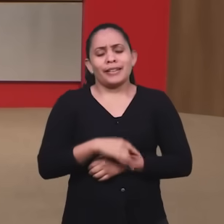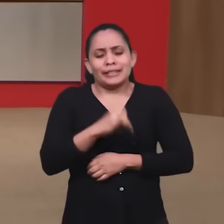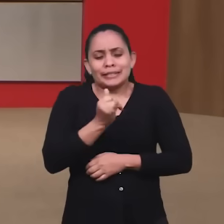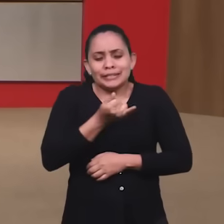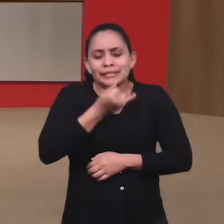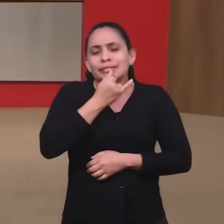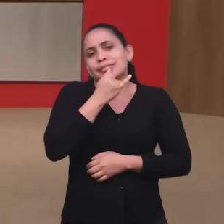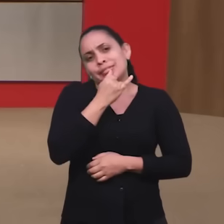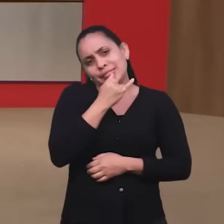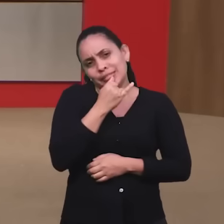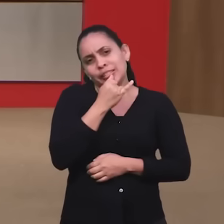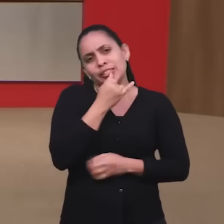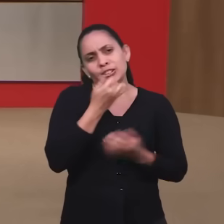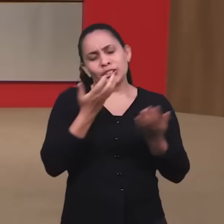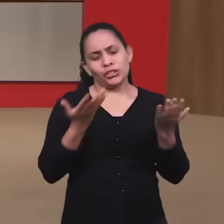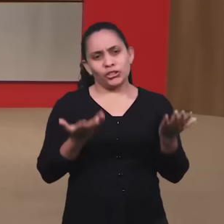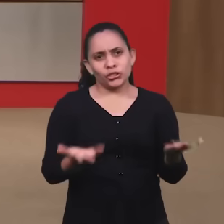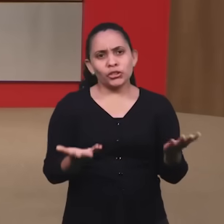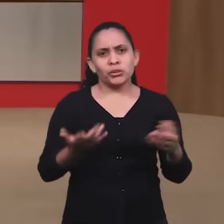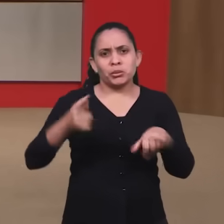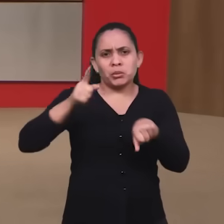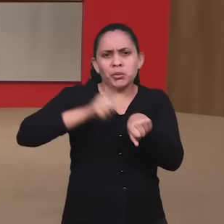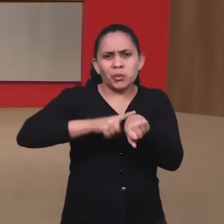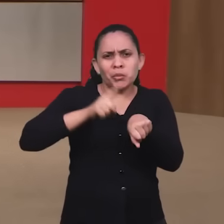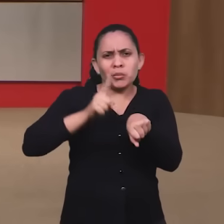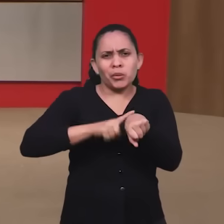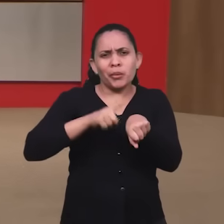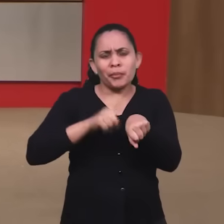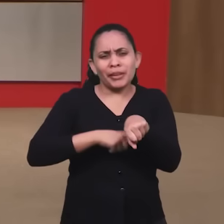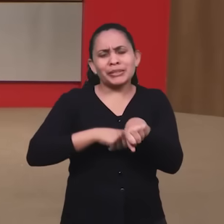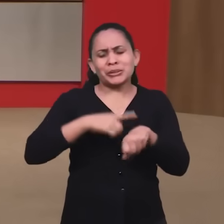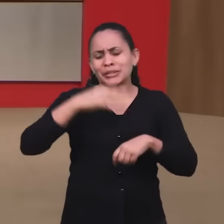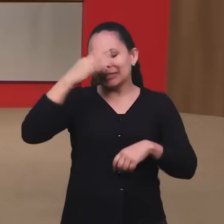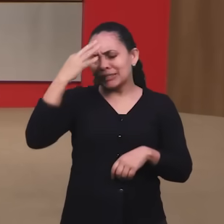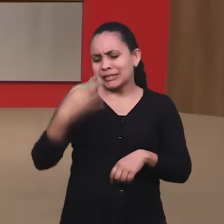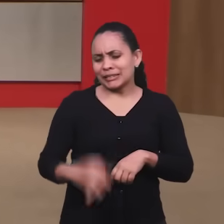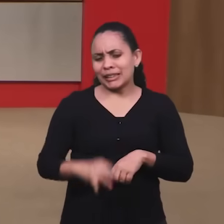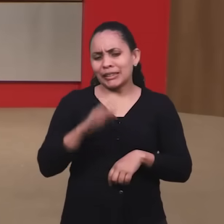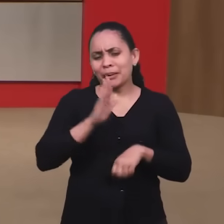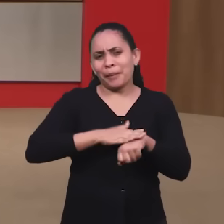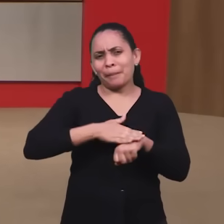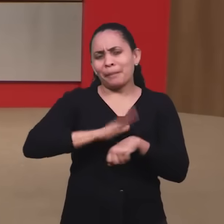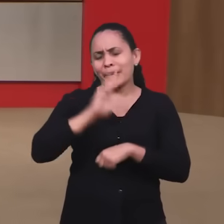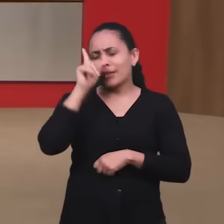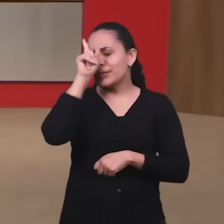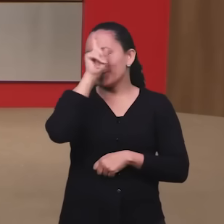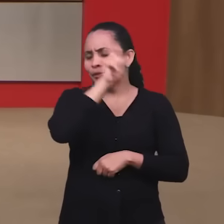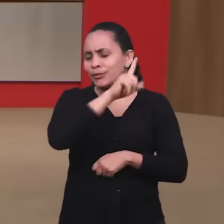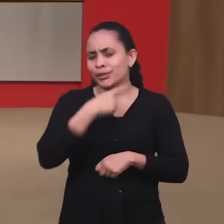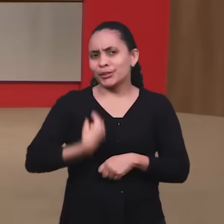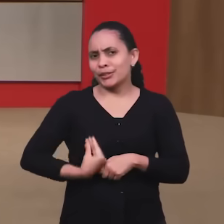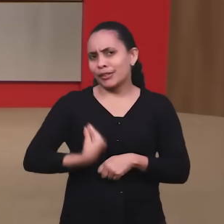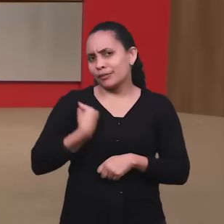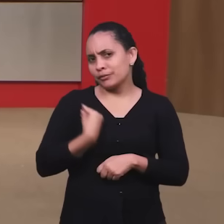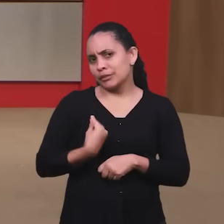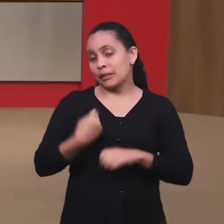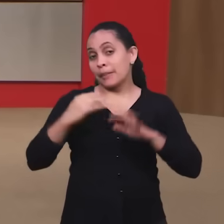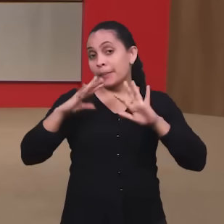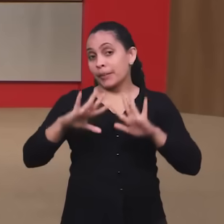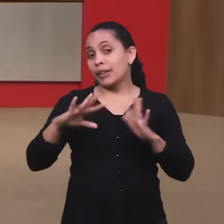enlutada, triste, uma mulher num momento certamente mais difícil da sua